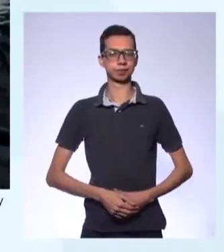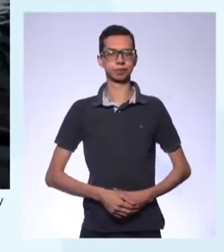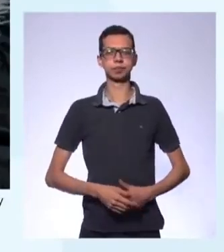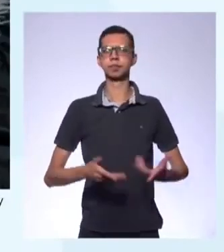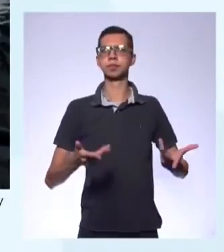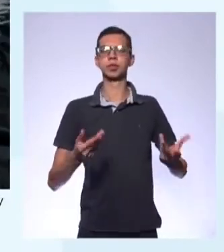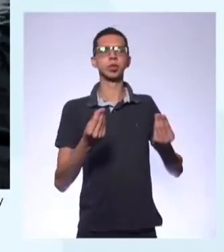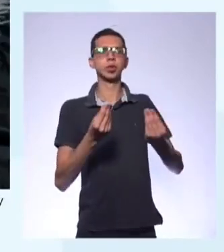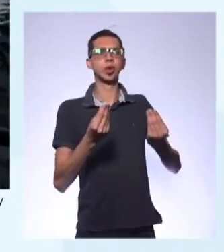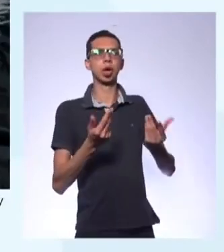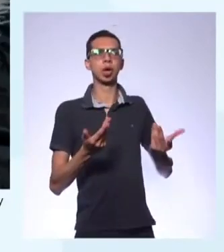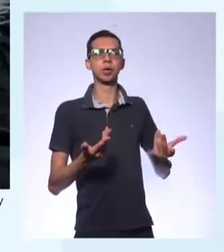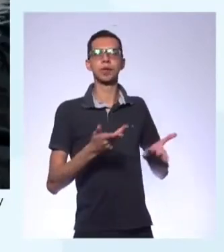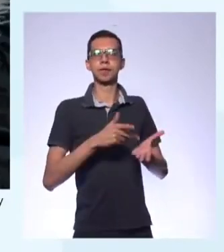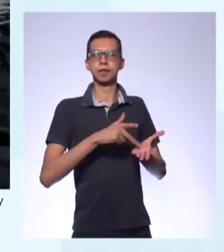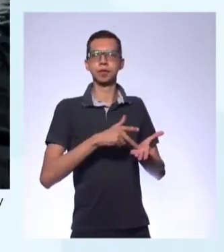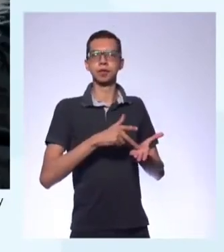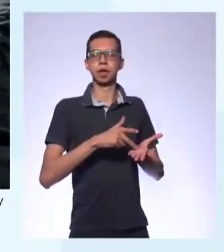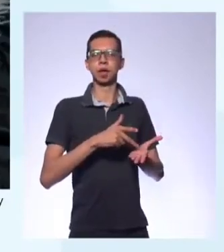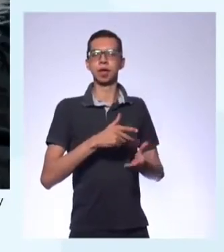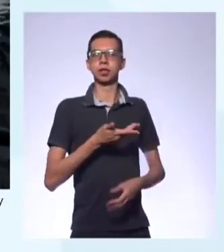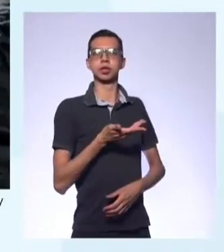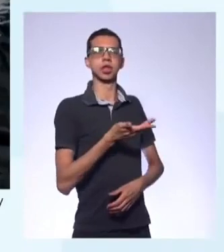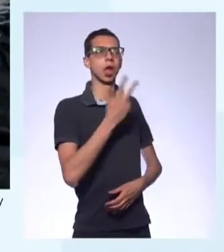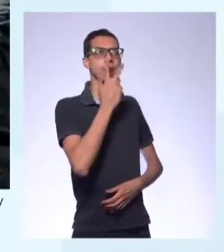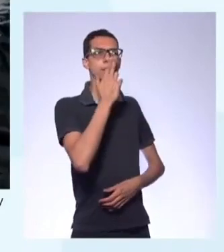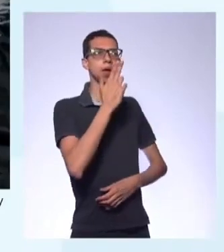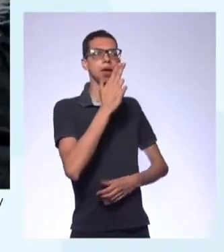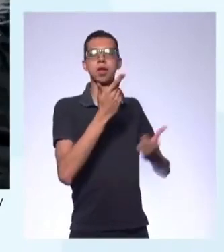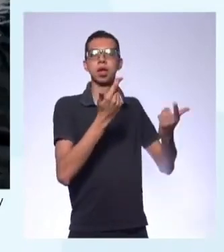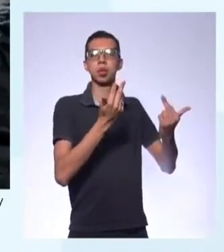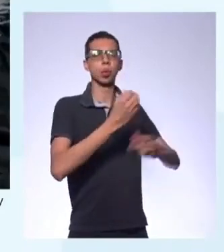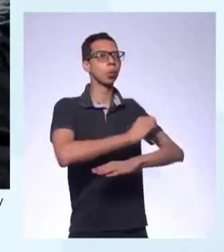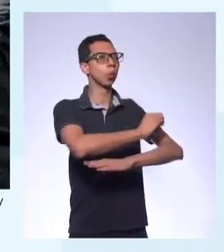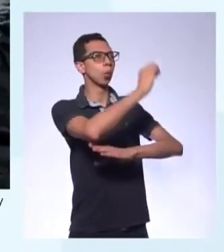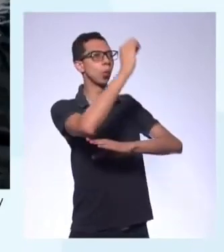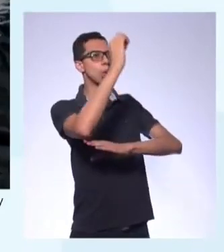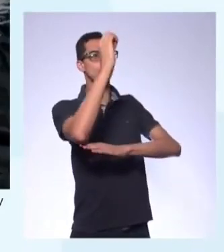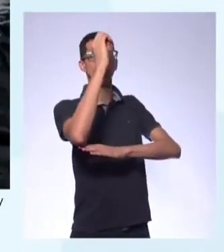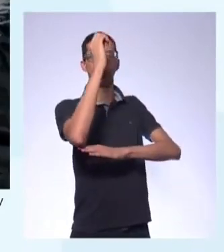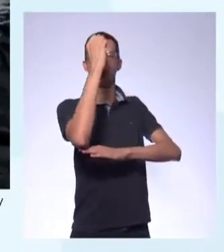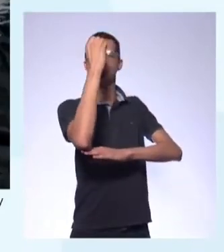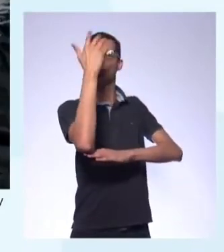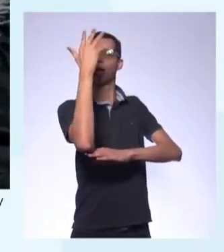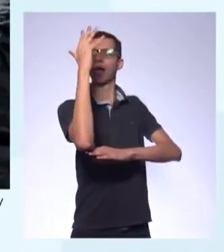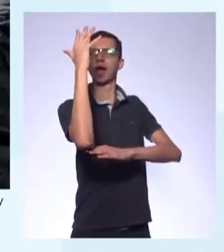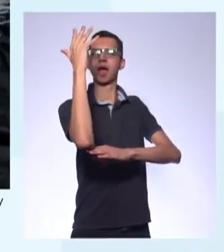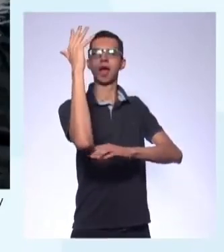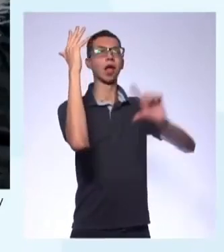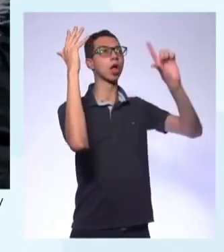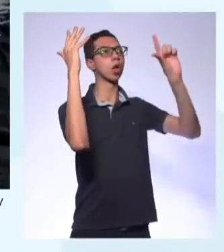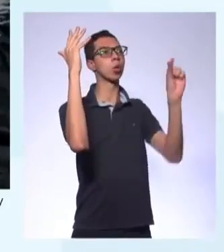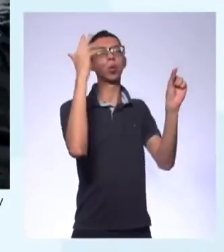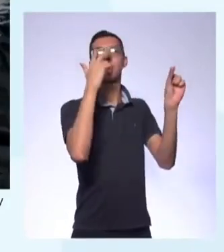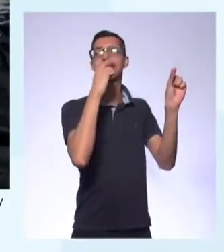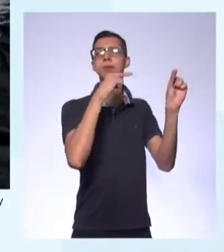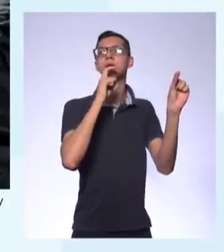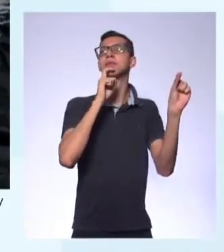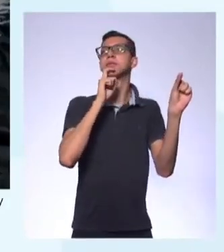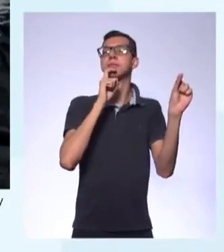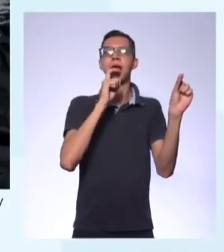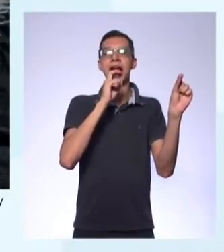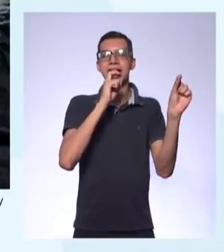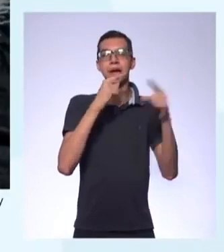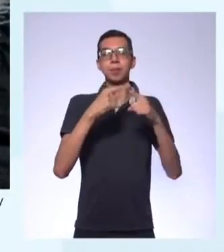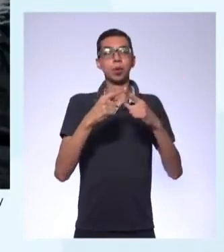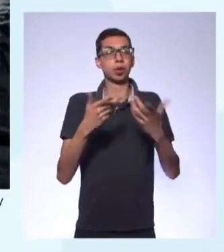oriente? Surge, formoso sol, e mata a lua cheia de inveja, que se mostra pálida e doente de tristeza, por ter visto